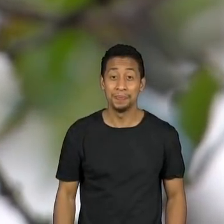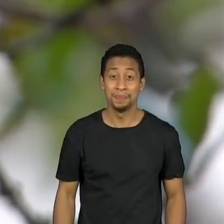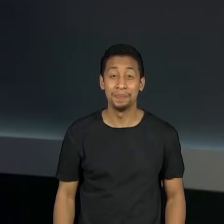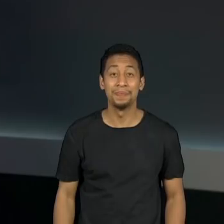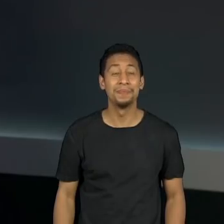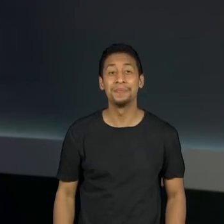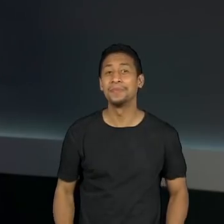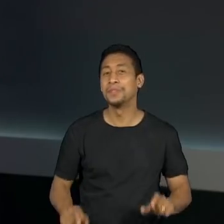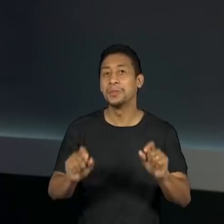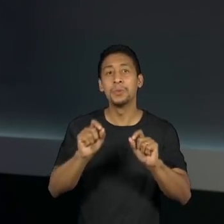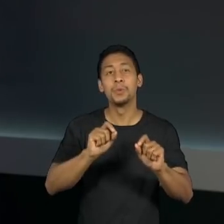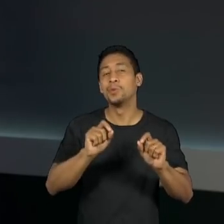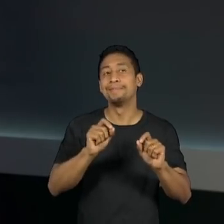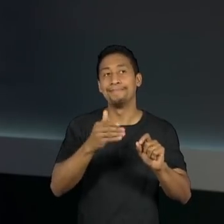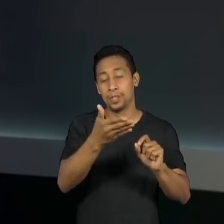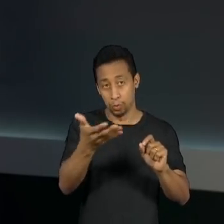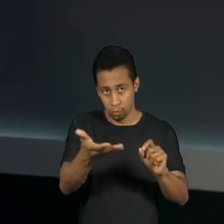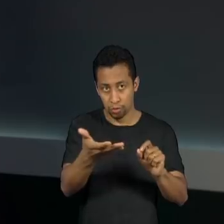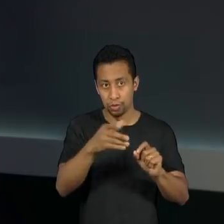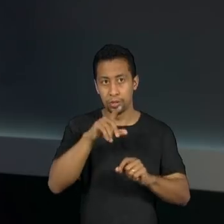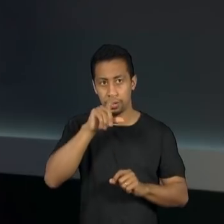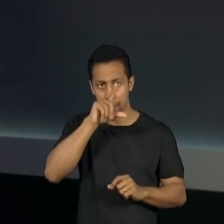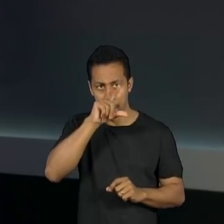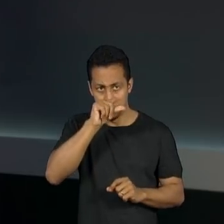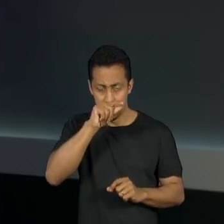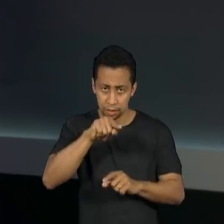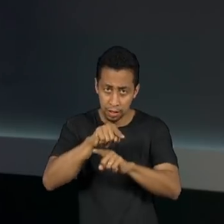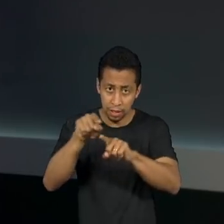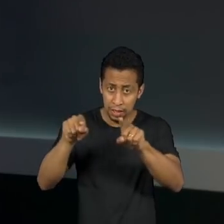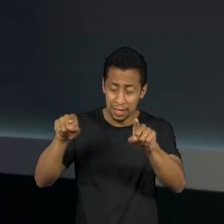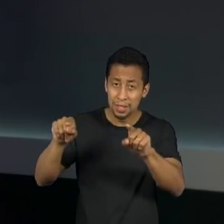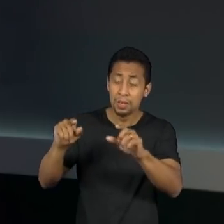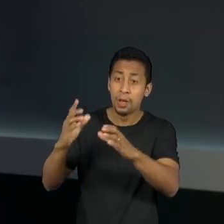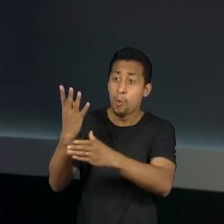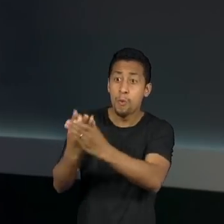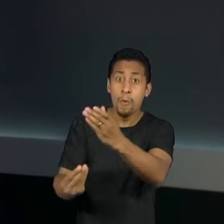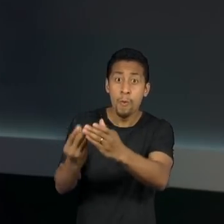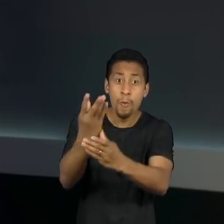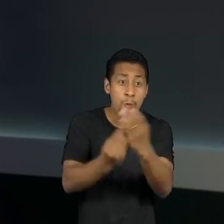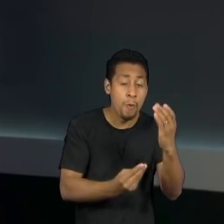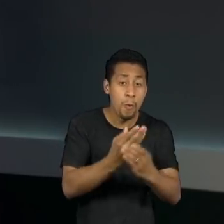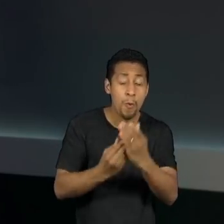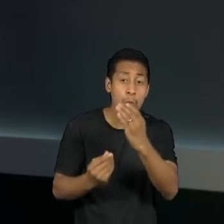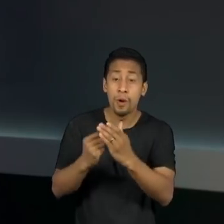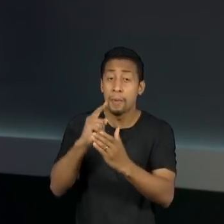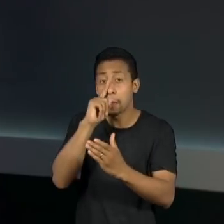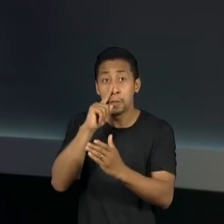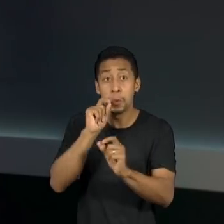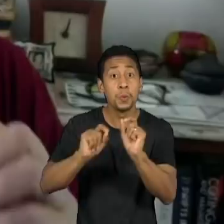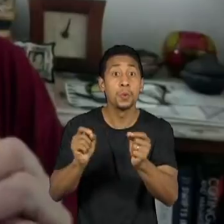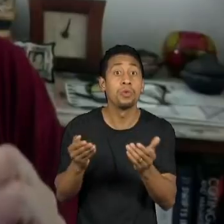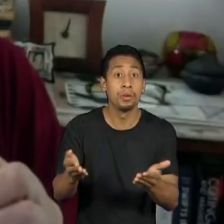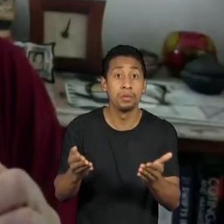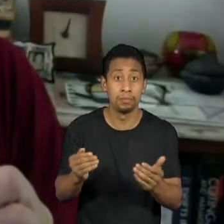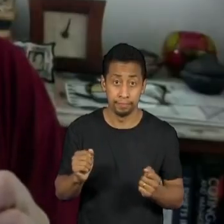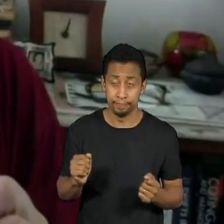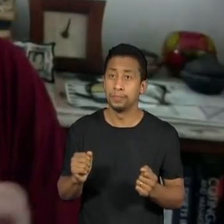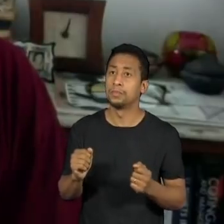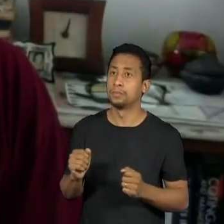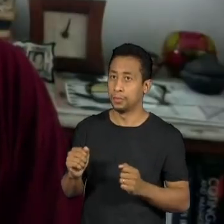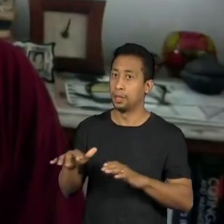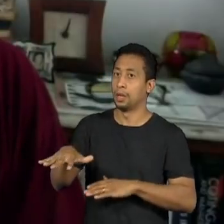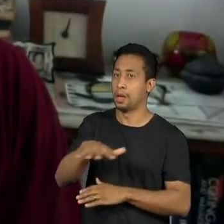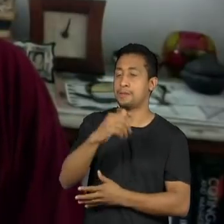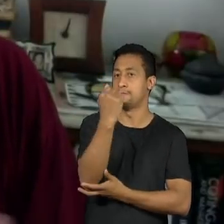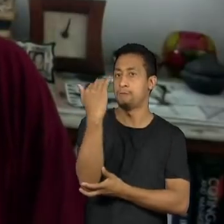O que ameaça hoje, principalmente, essas espécies de aves que você estuda na Amazônia? A descaracterização dos